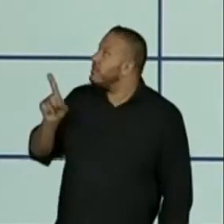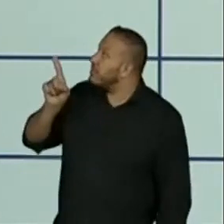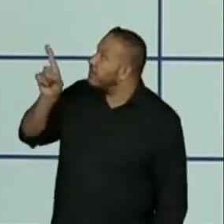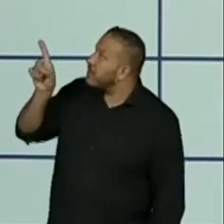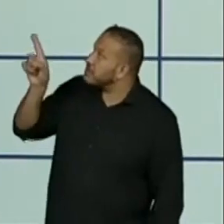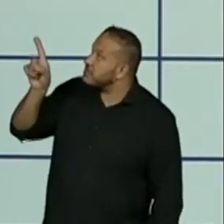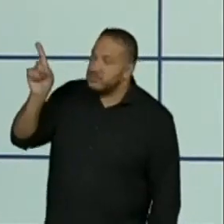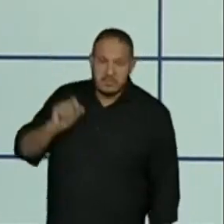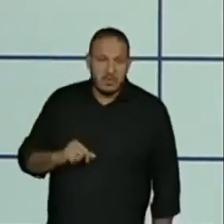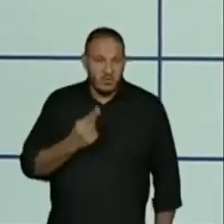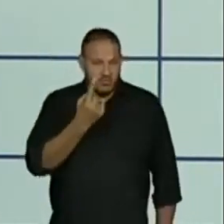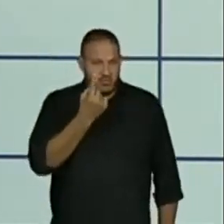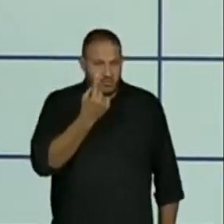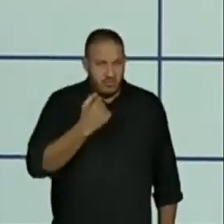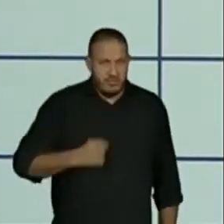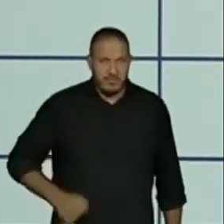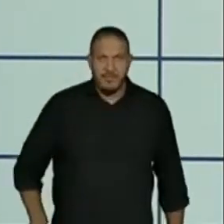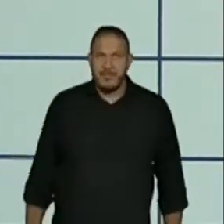esquerdo da vírgula.